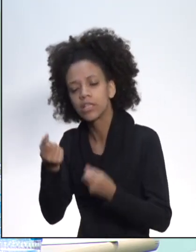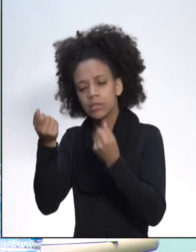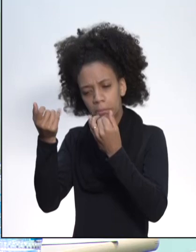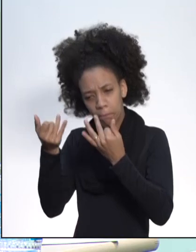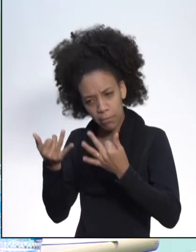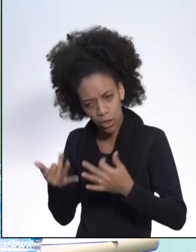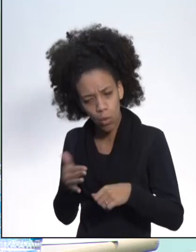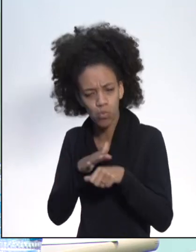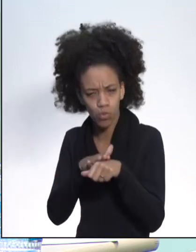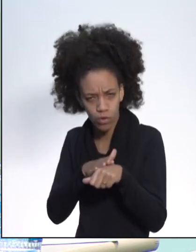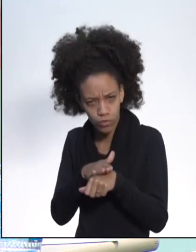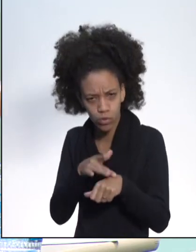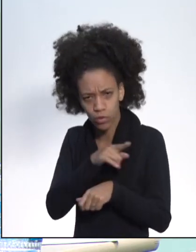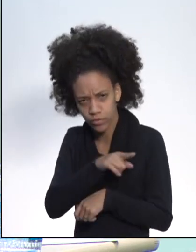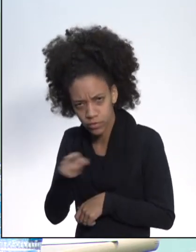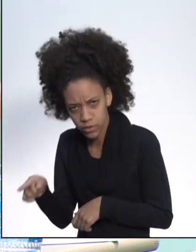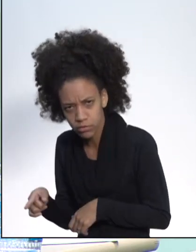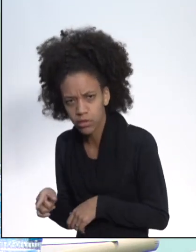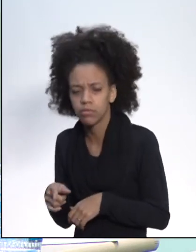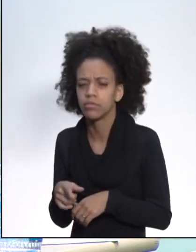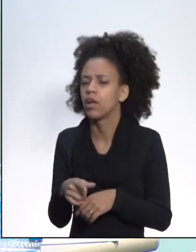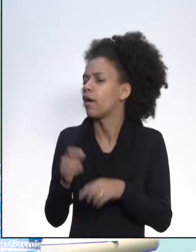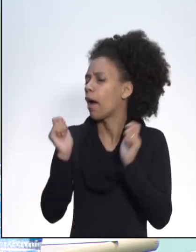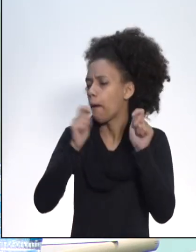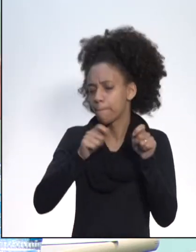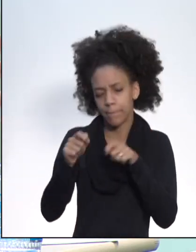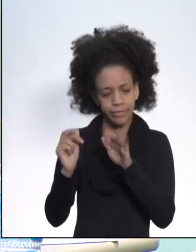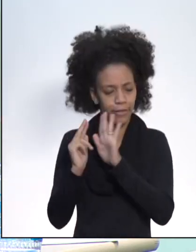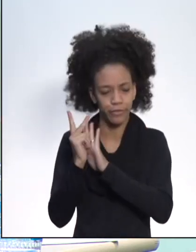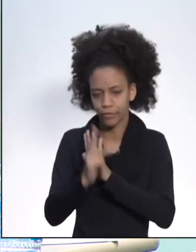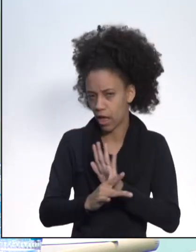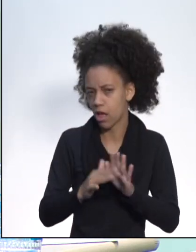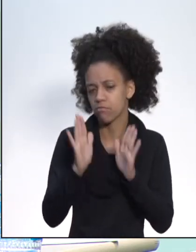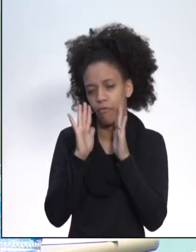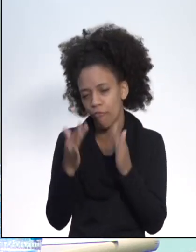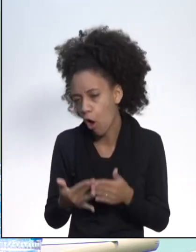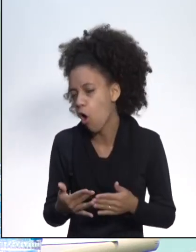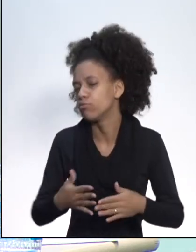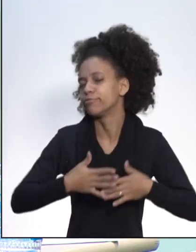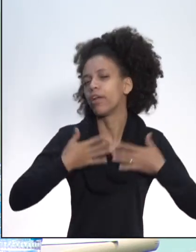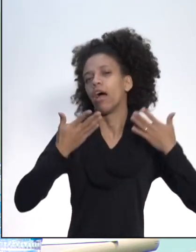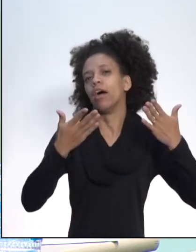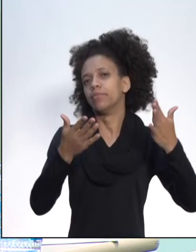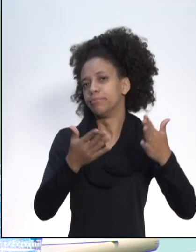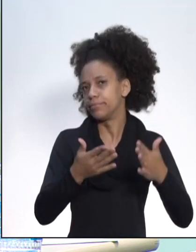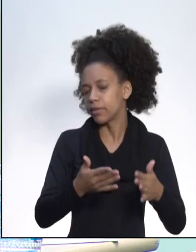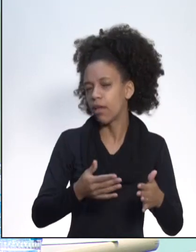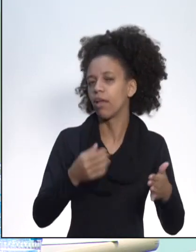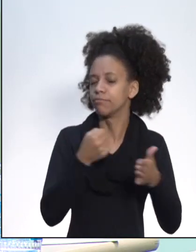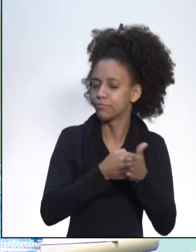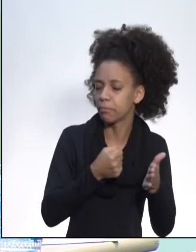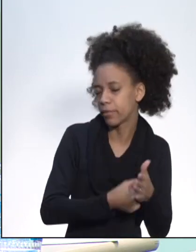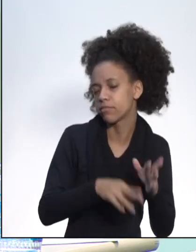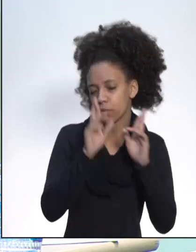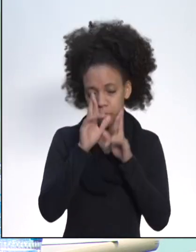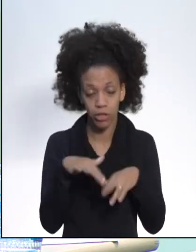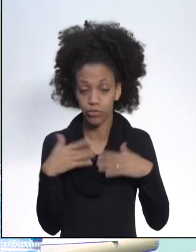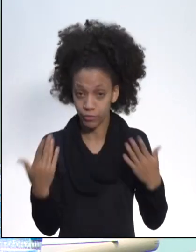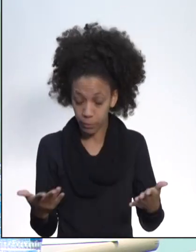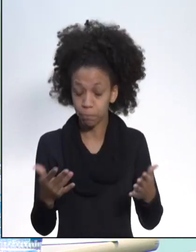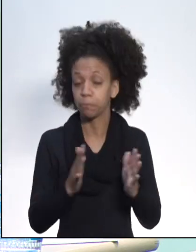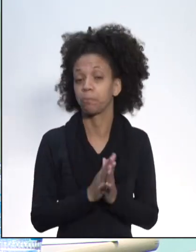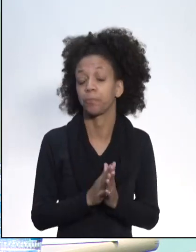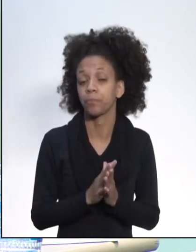vocês a respeito: entusiasmo, determinação, organização, foco, etc. E